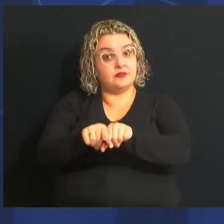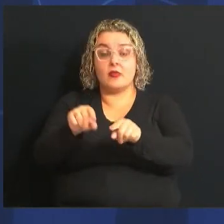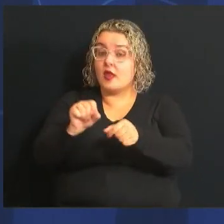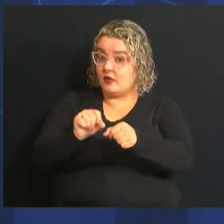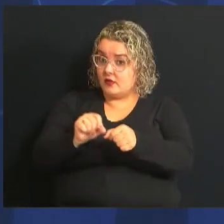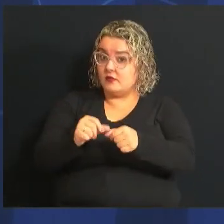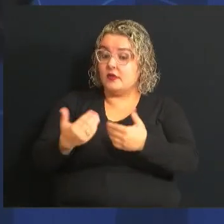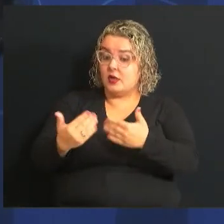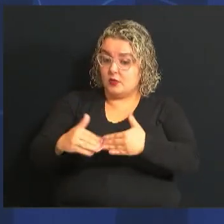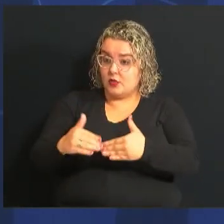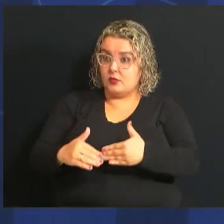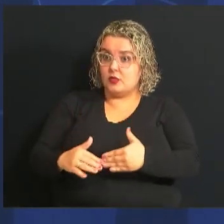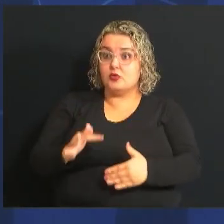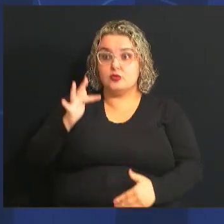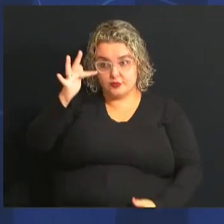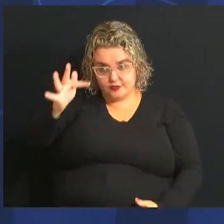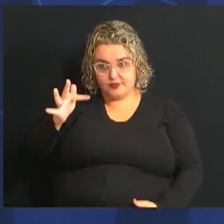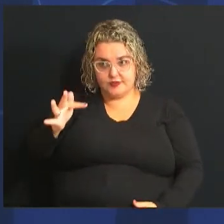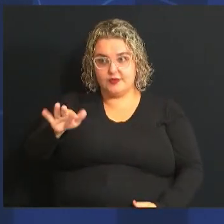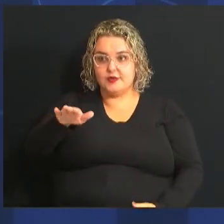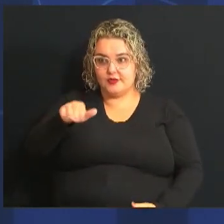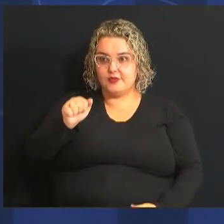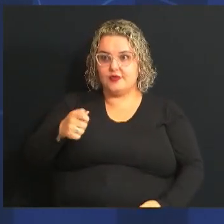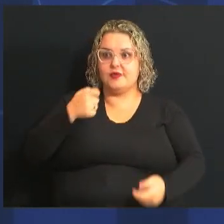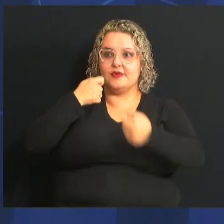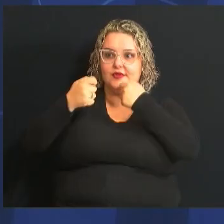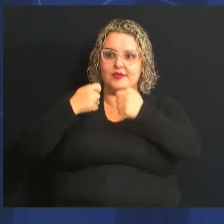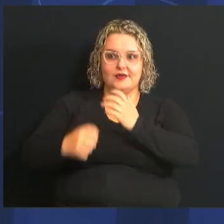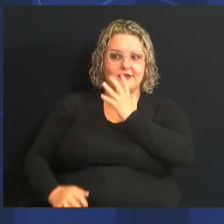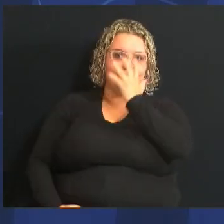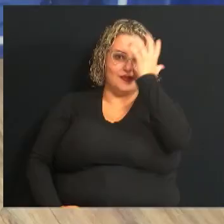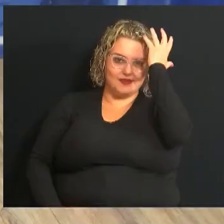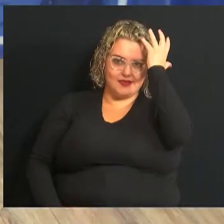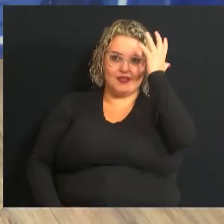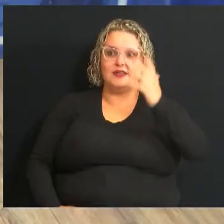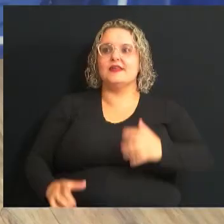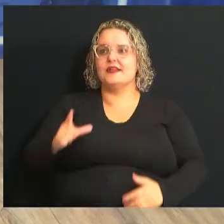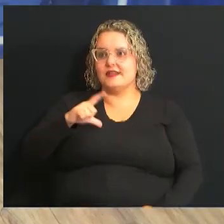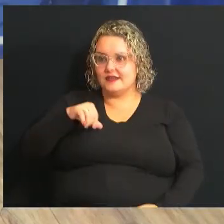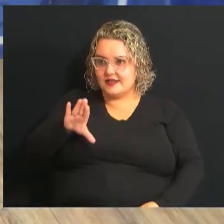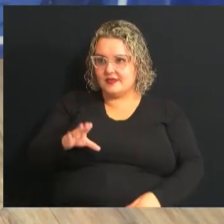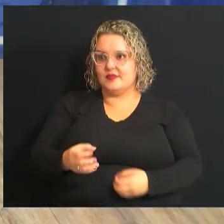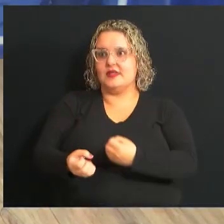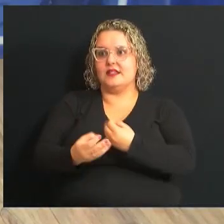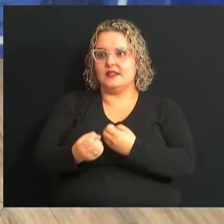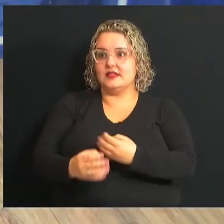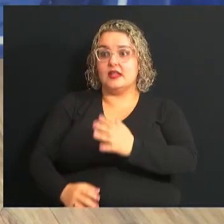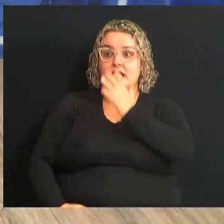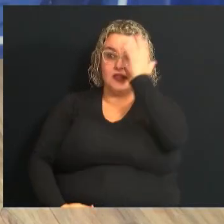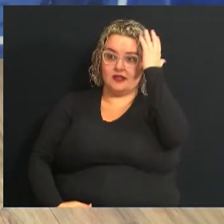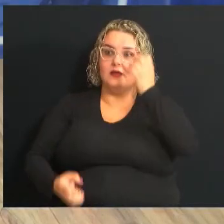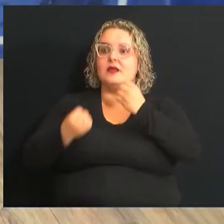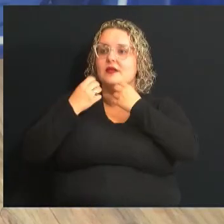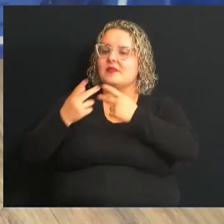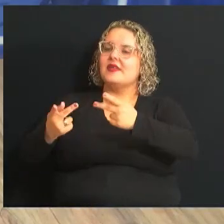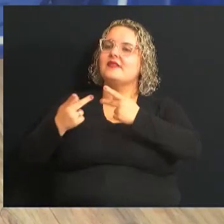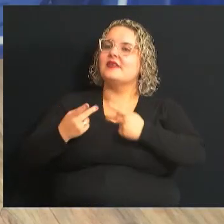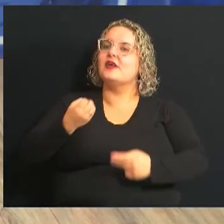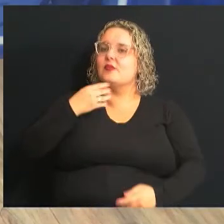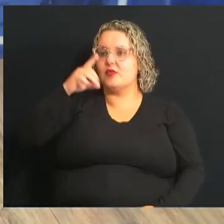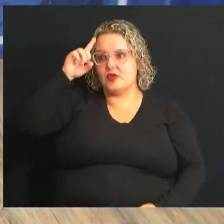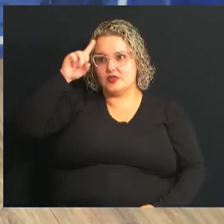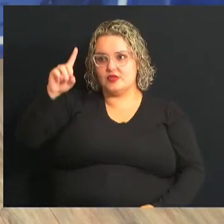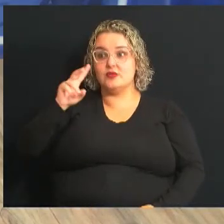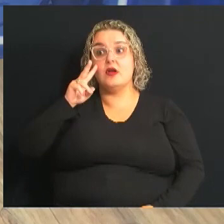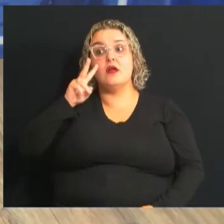provas no futuro, eu aciono a nossa repórter Dalila Pereira, que tem mais informações. Dalila, seja bem-vinda, bom dia. Já tô